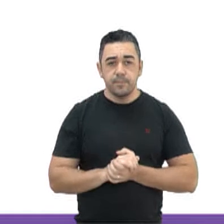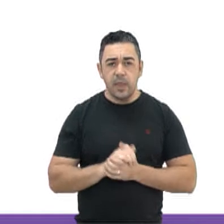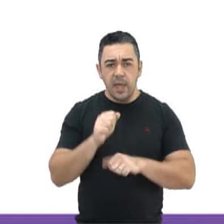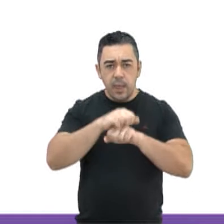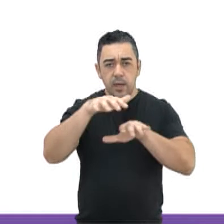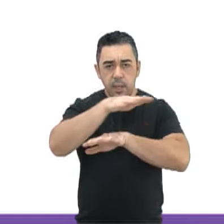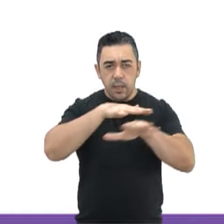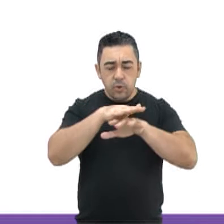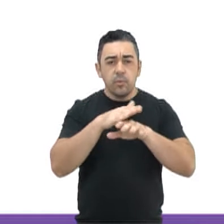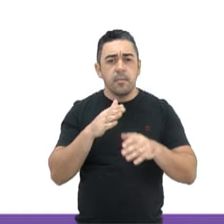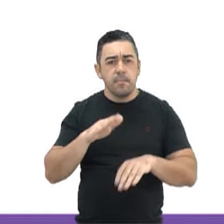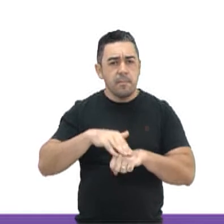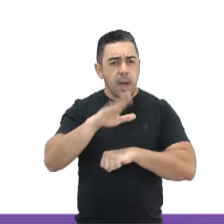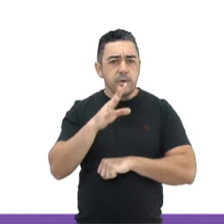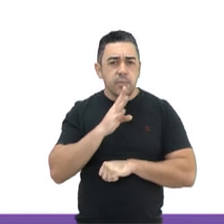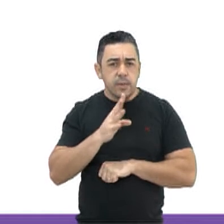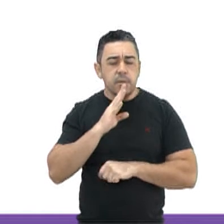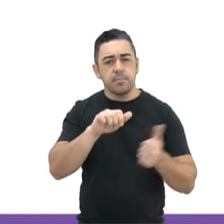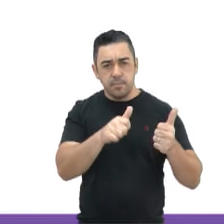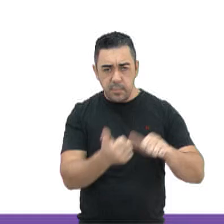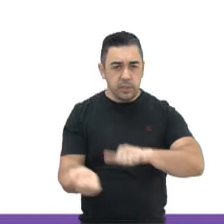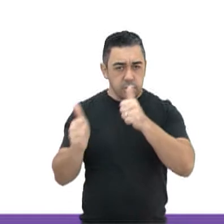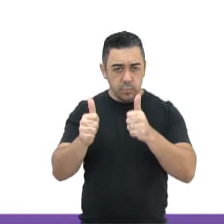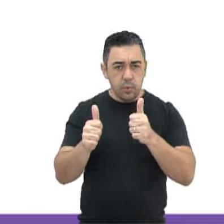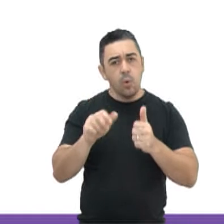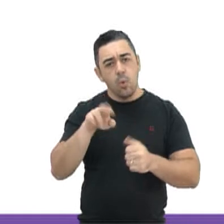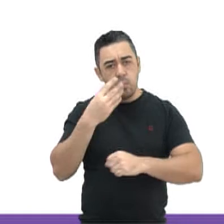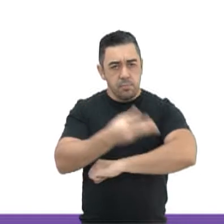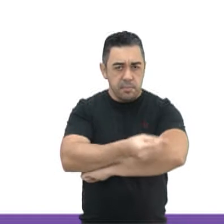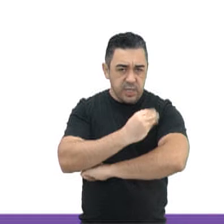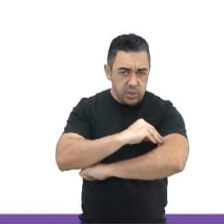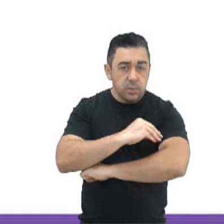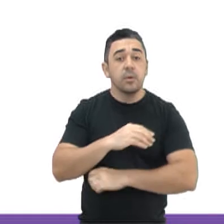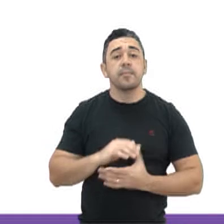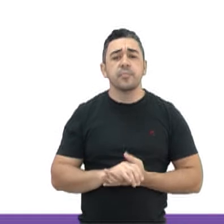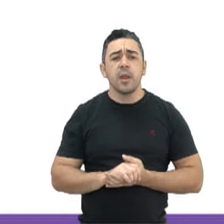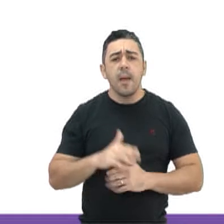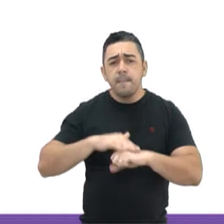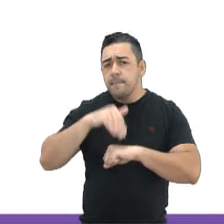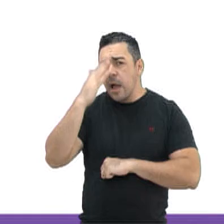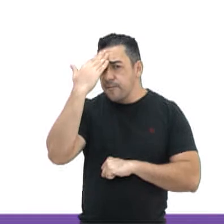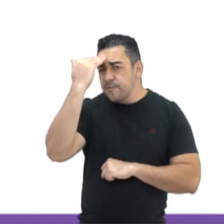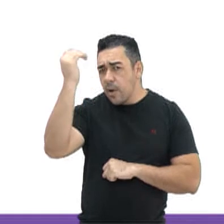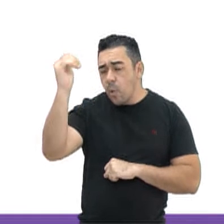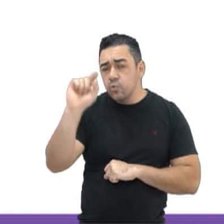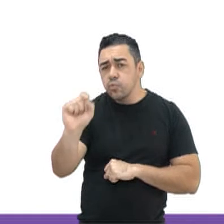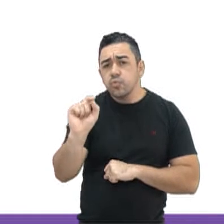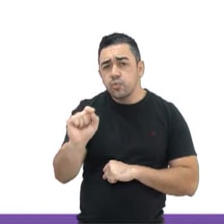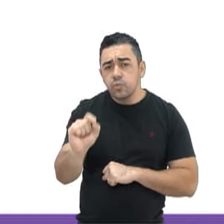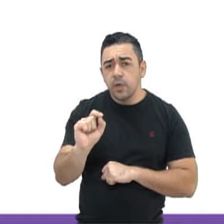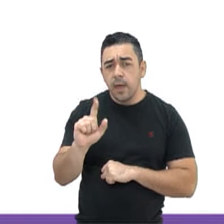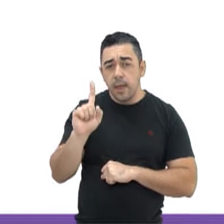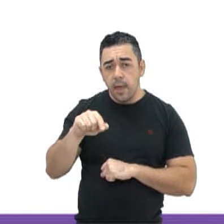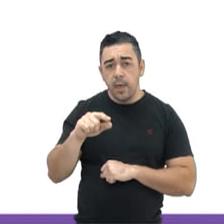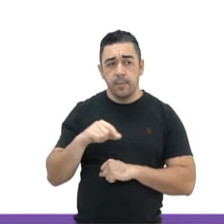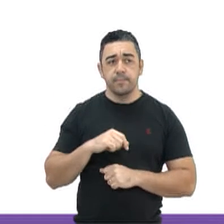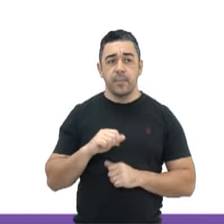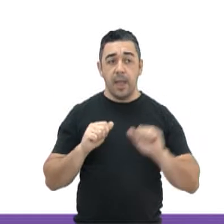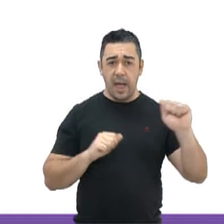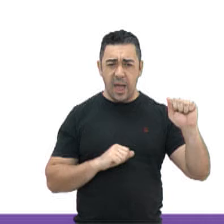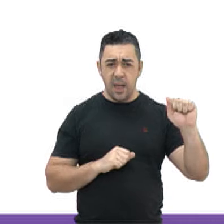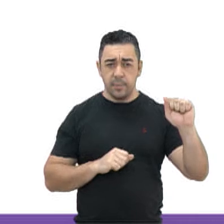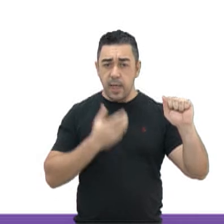ritos de passagem mais conhecidos é o batismo. E o batismo mais famoso, segundo a nossa aula, é o de